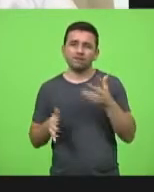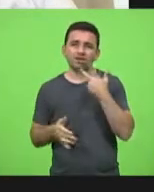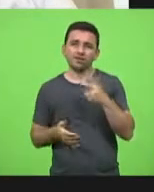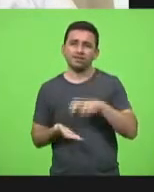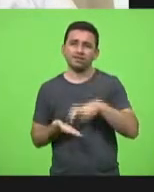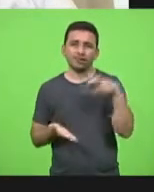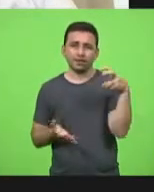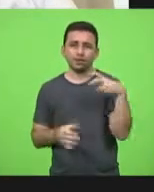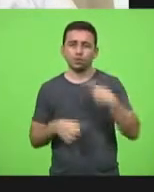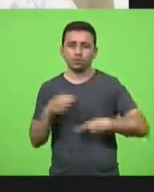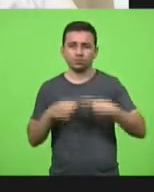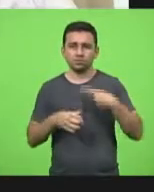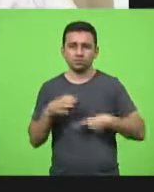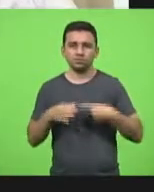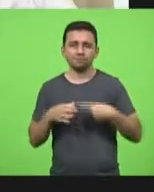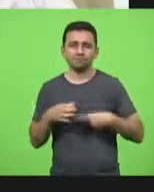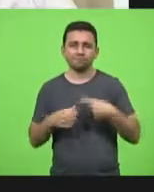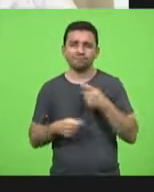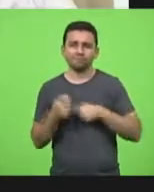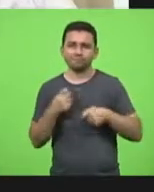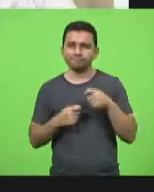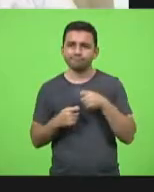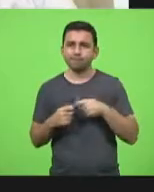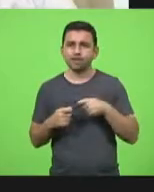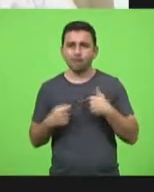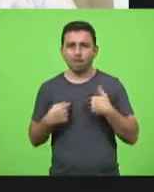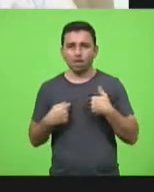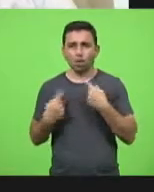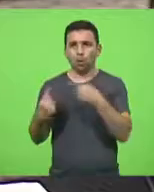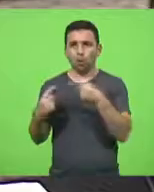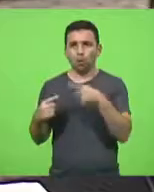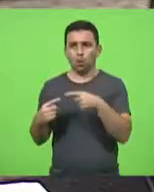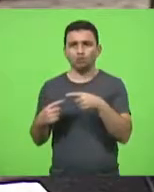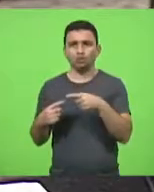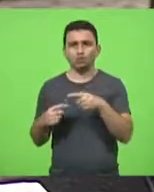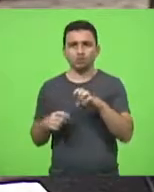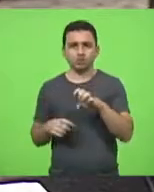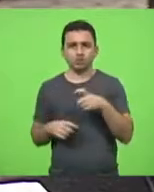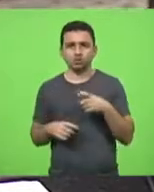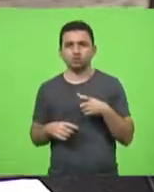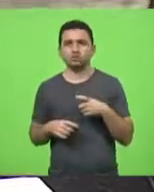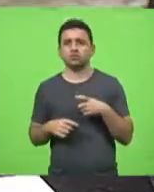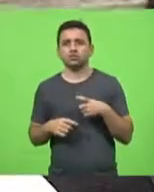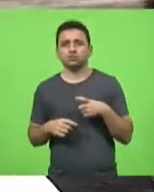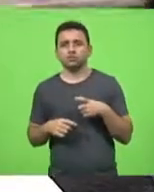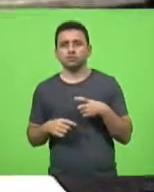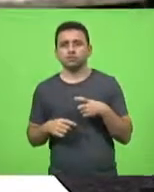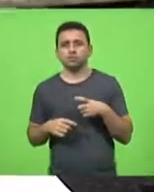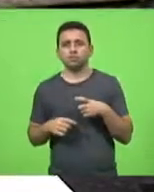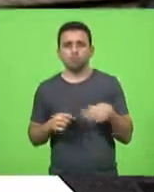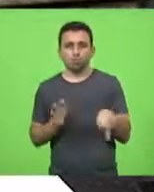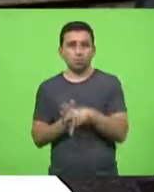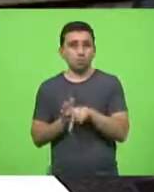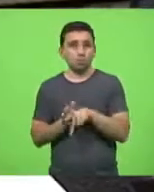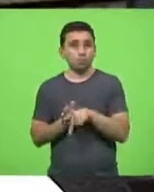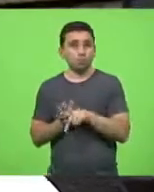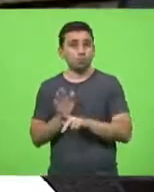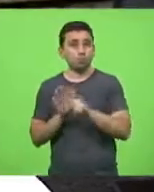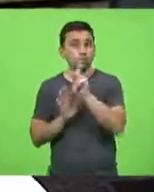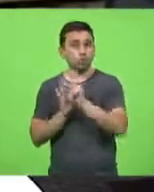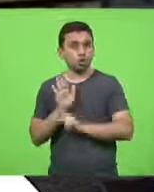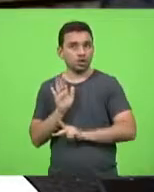na Comissão de Finanças, mas não há aqui nenhuma provocação do Executivo para este projeto, ou seja, o Executivo não fez